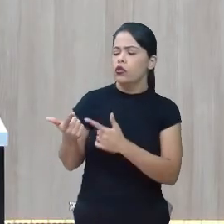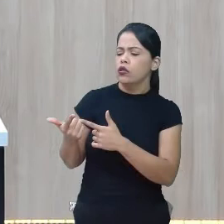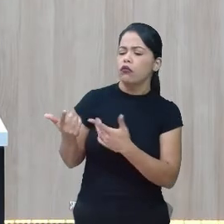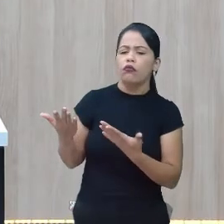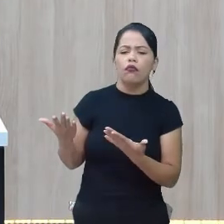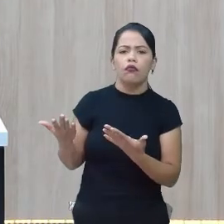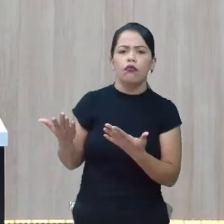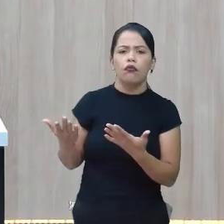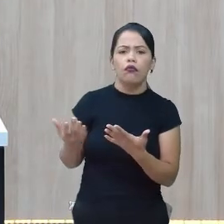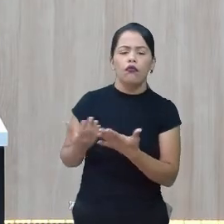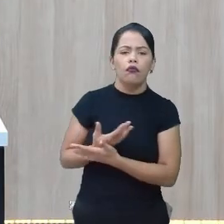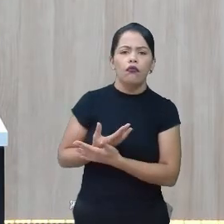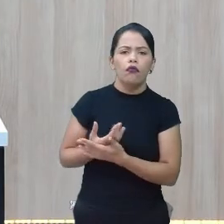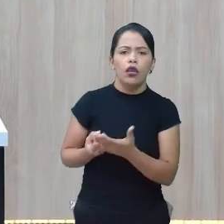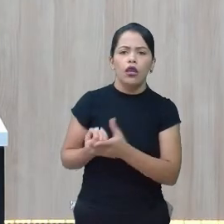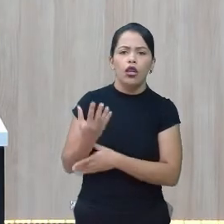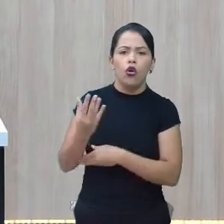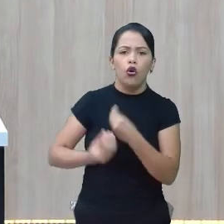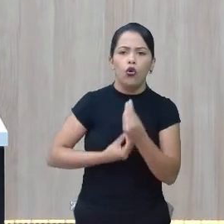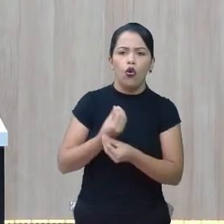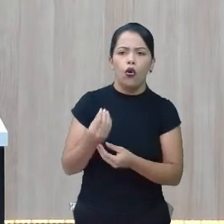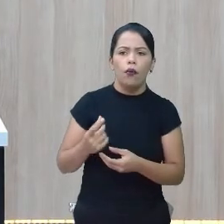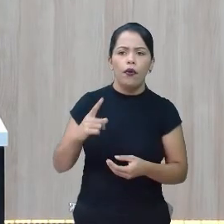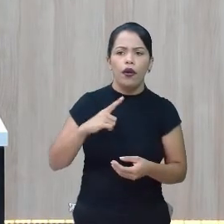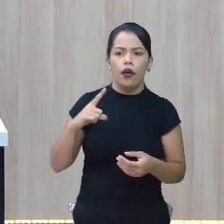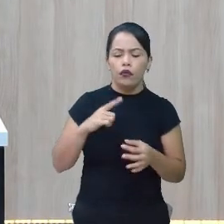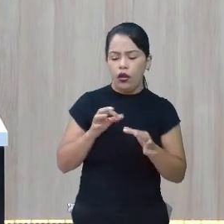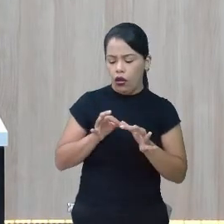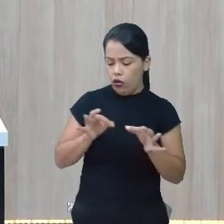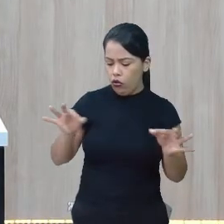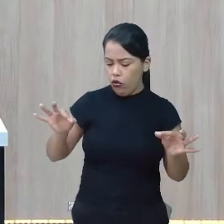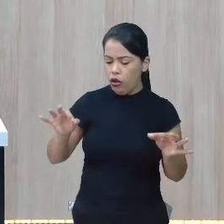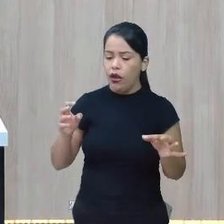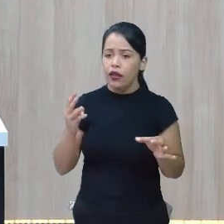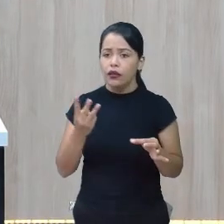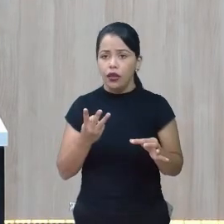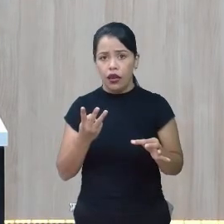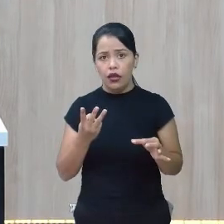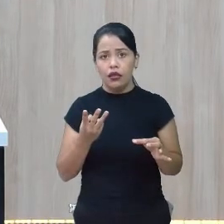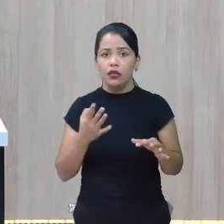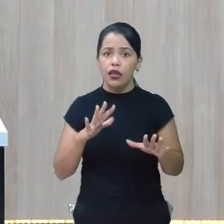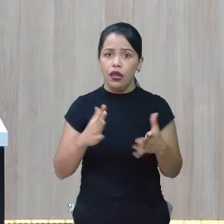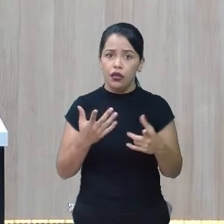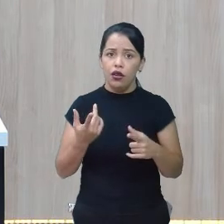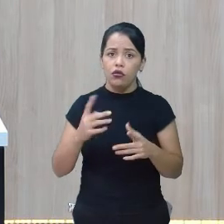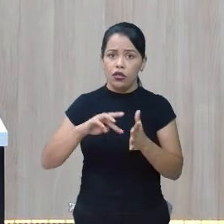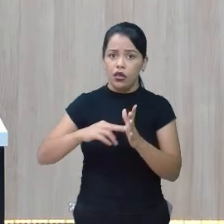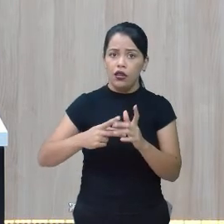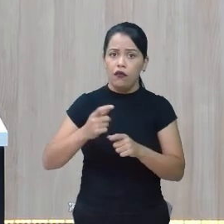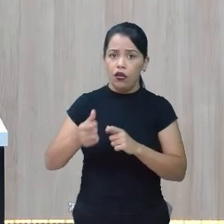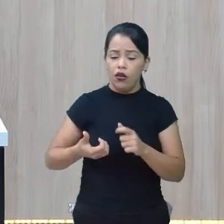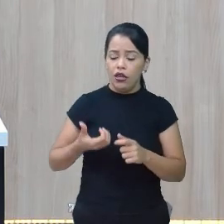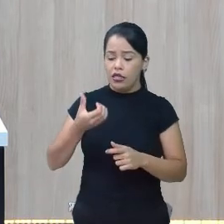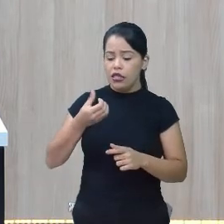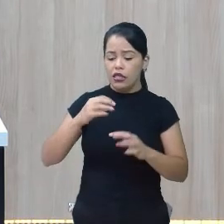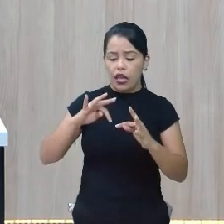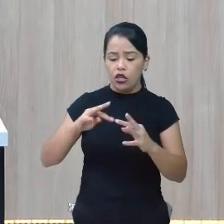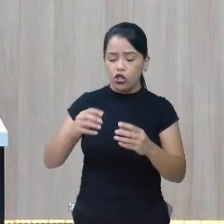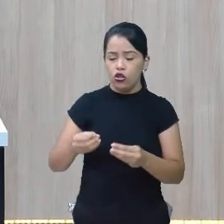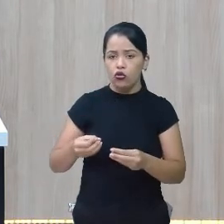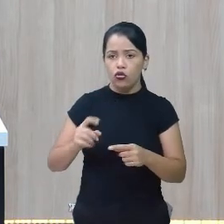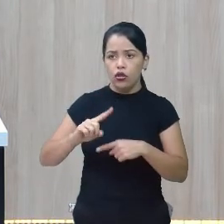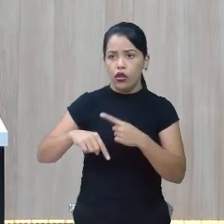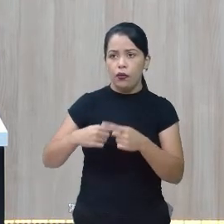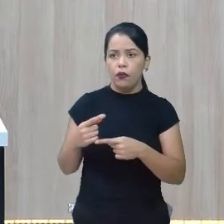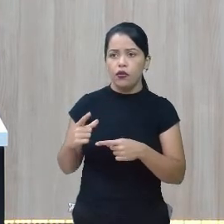professora? Eu tenho 2 filas de 3 unidades, então quer dizer que eu vou ter 6 unidades no total, né? Depois eu vou